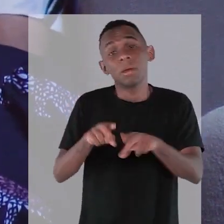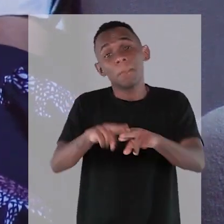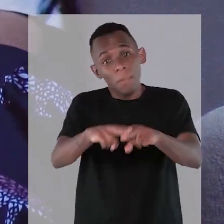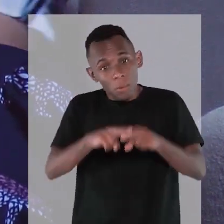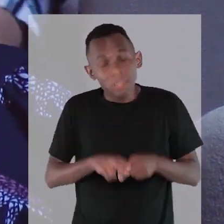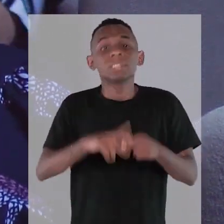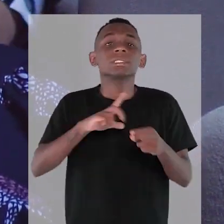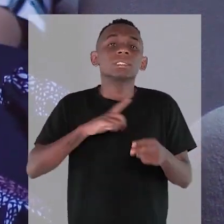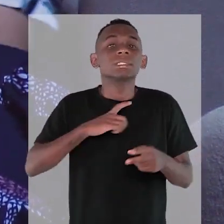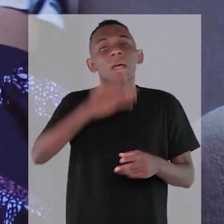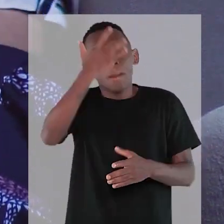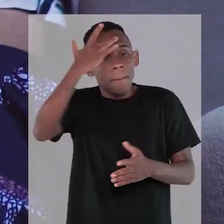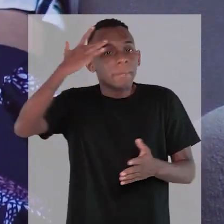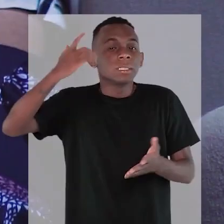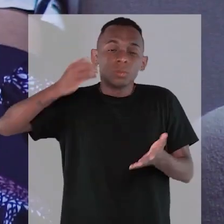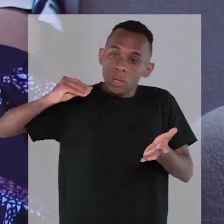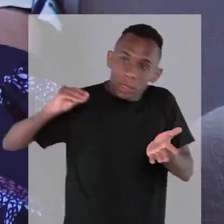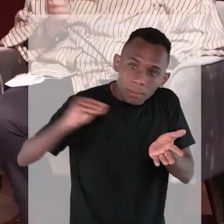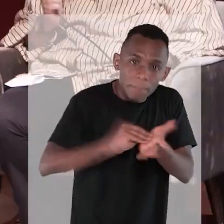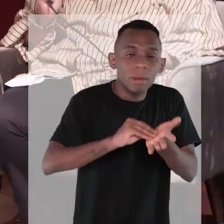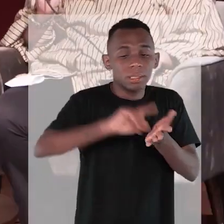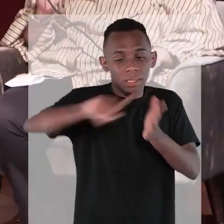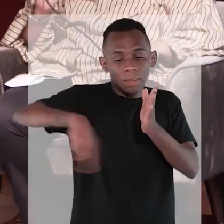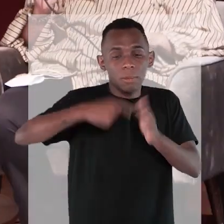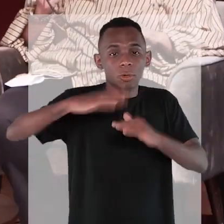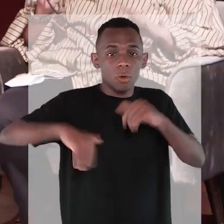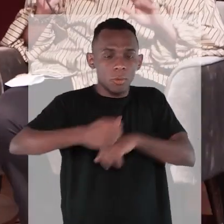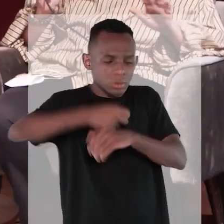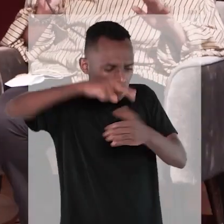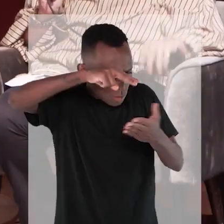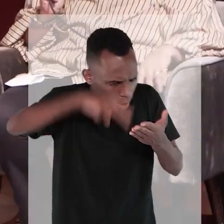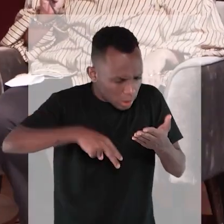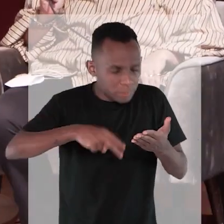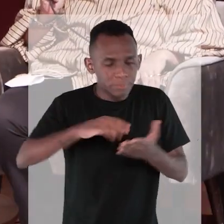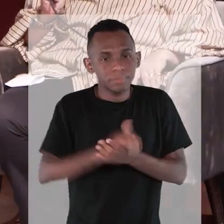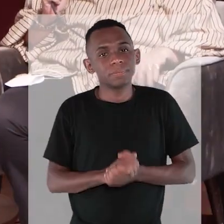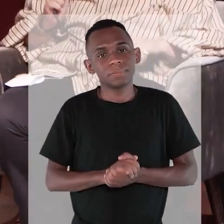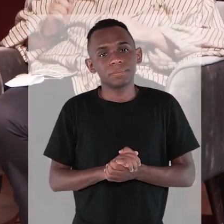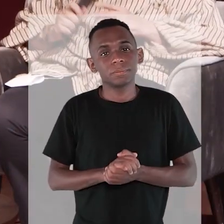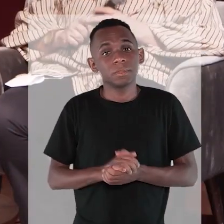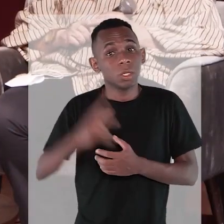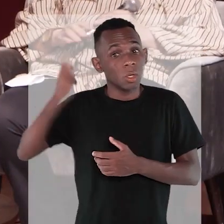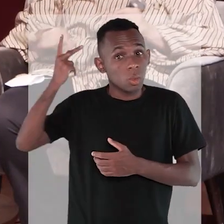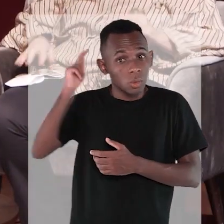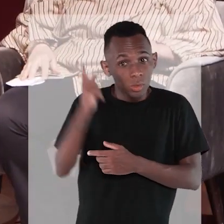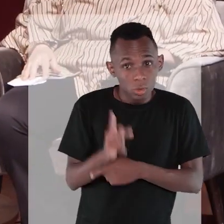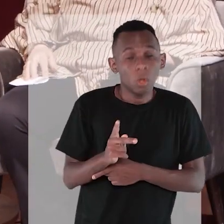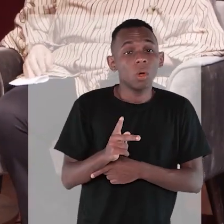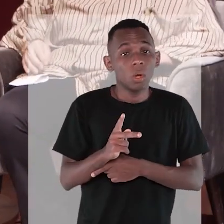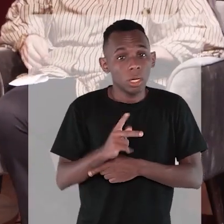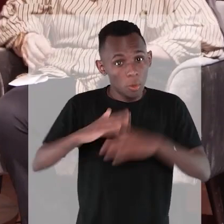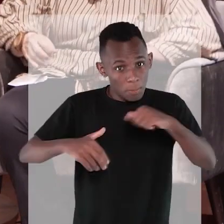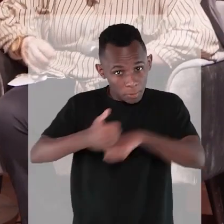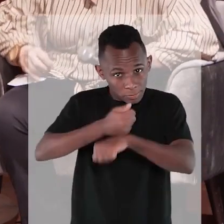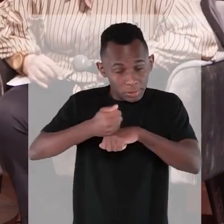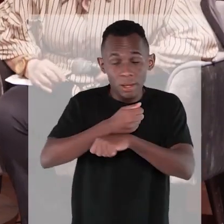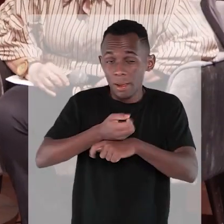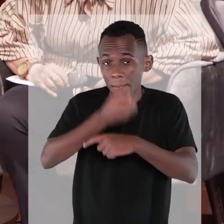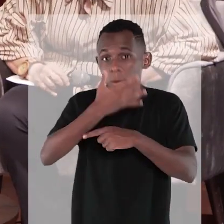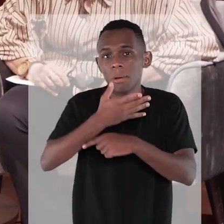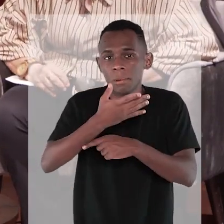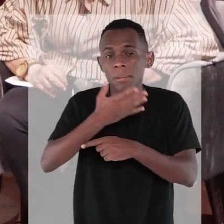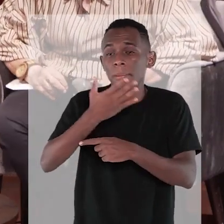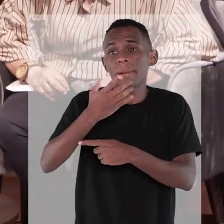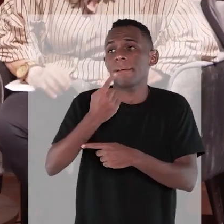faz, né, essa checagem para a gente, porque, enfim... Mas historiador é bom para prever o passado. Prever, Heloísa previu um golpe outro